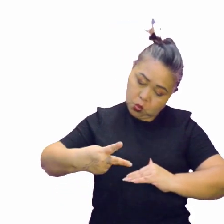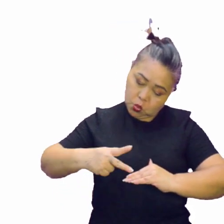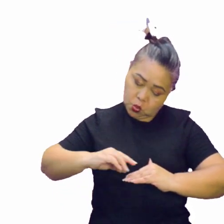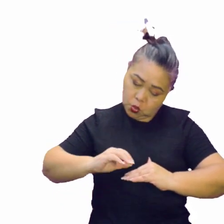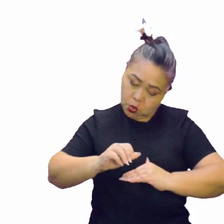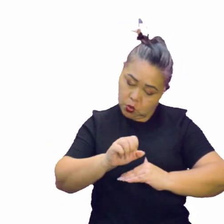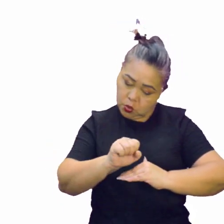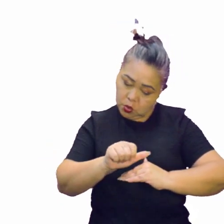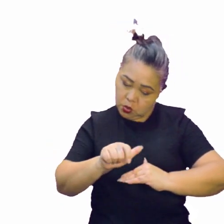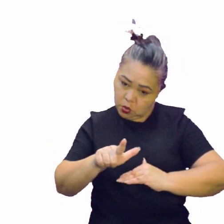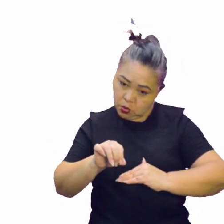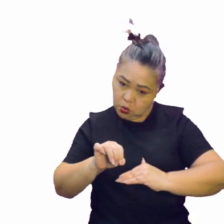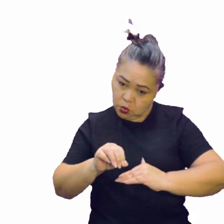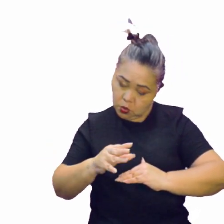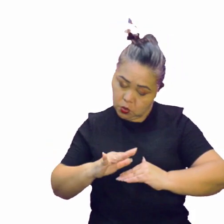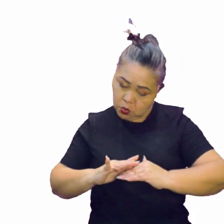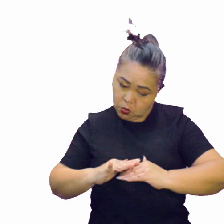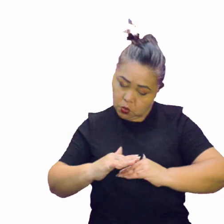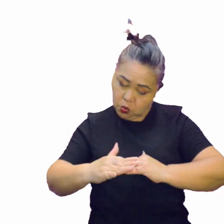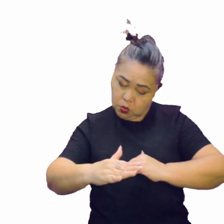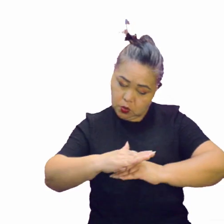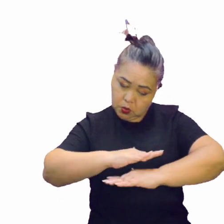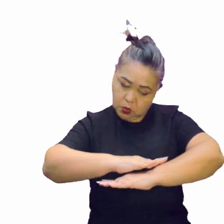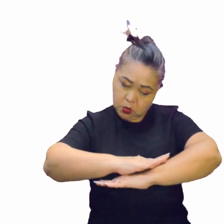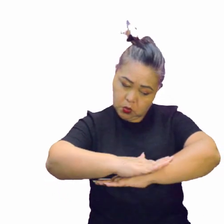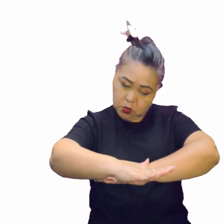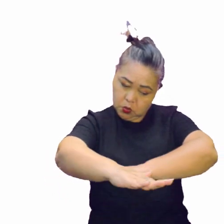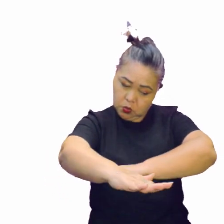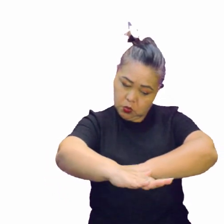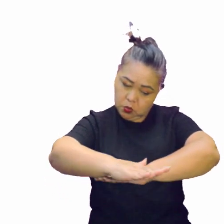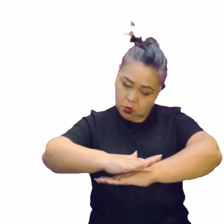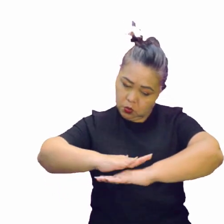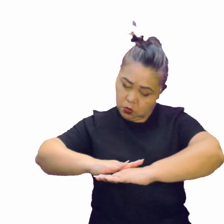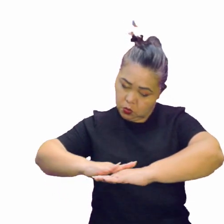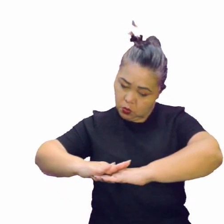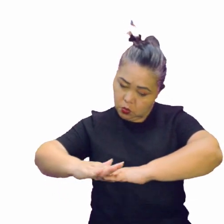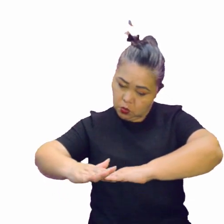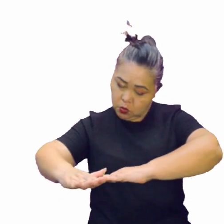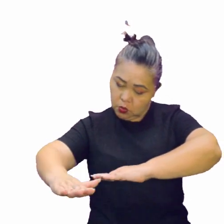de cobertura morta que faz a